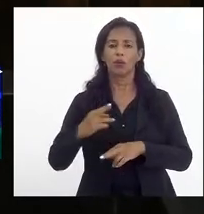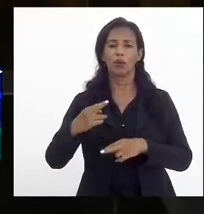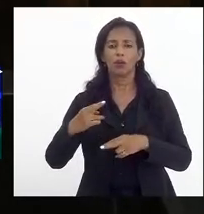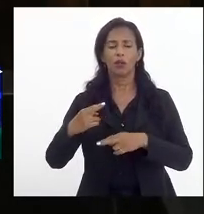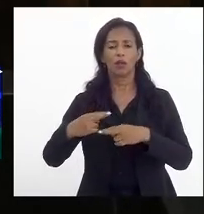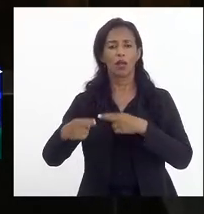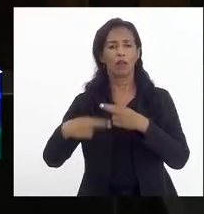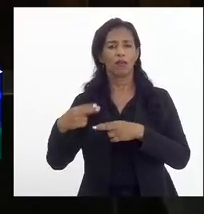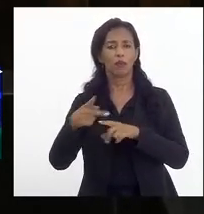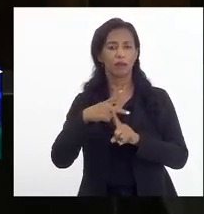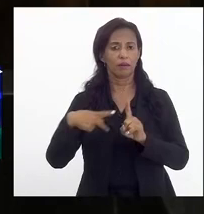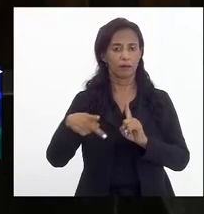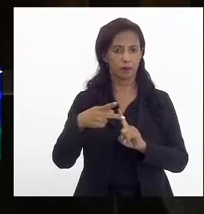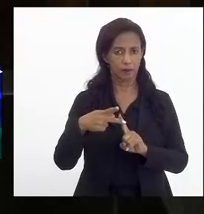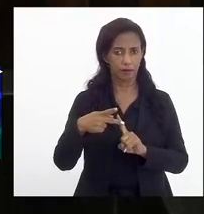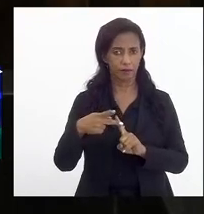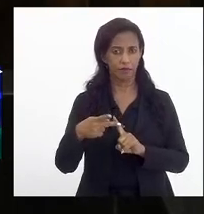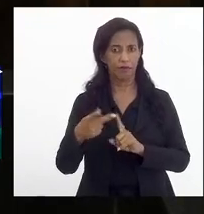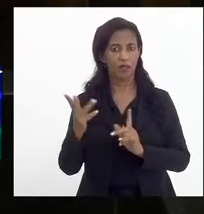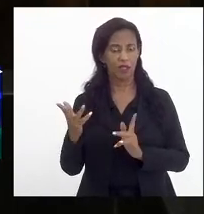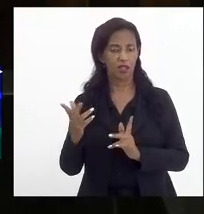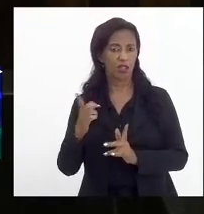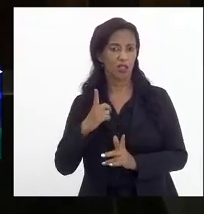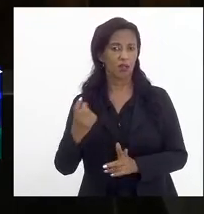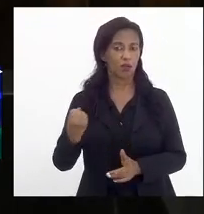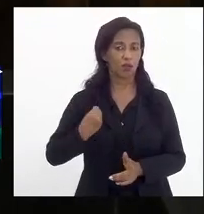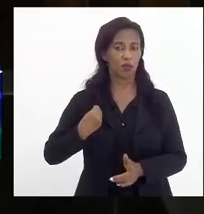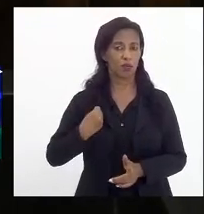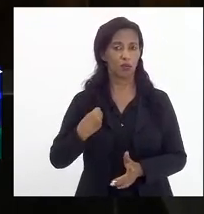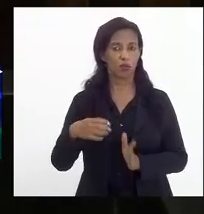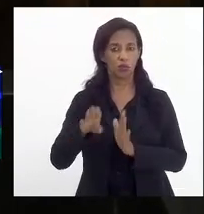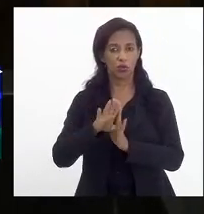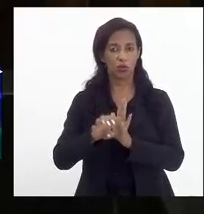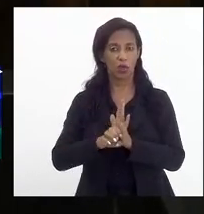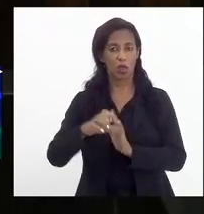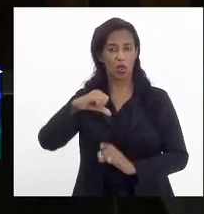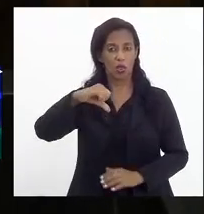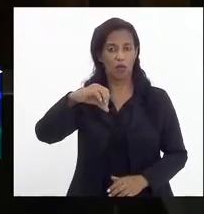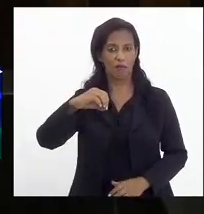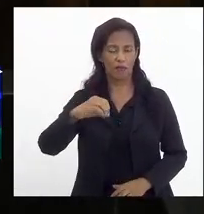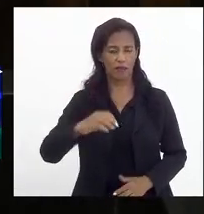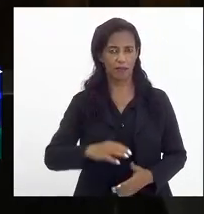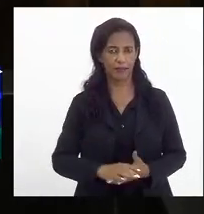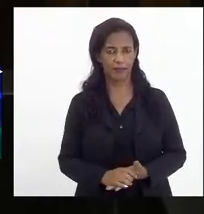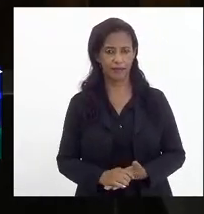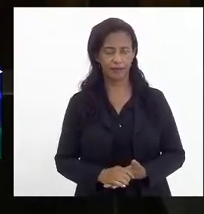reforma da Previdência que recebeu o número de emenda constitucional